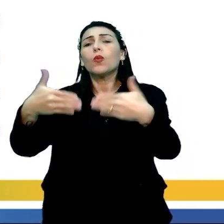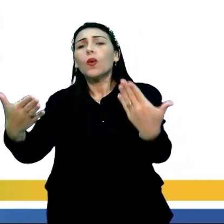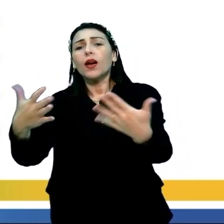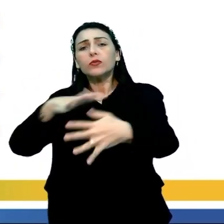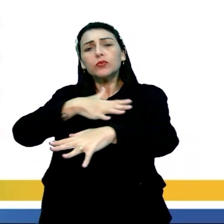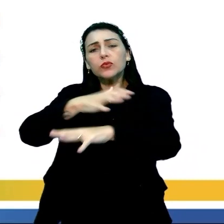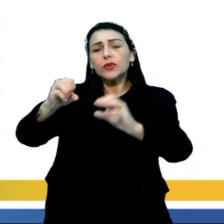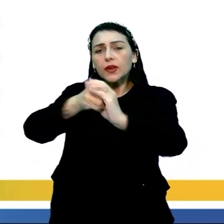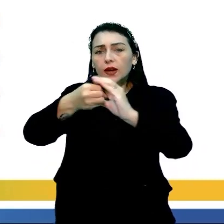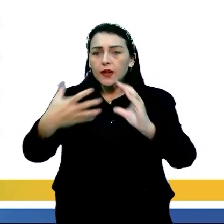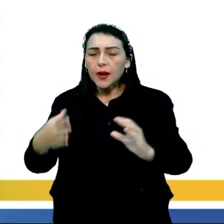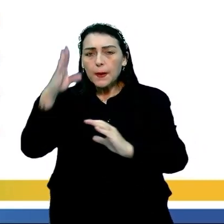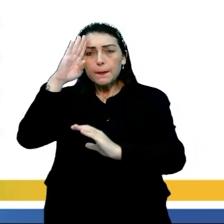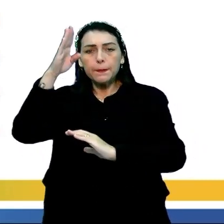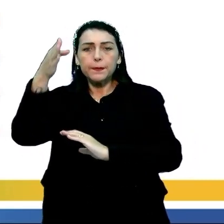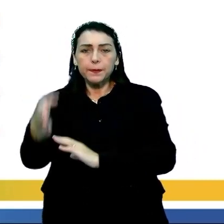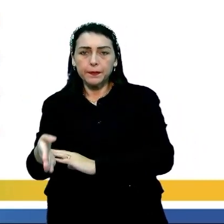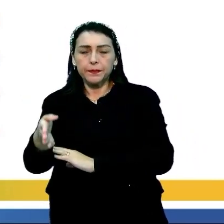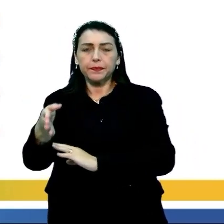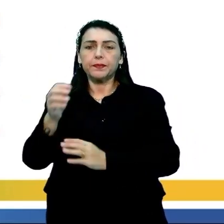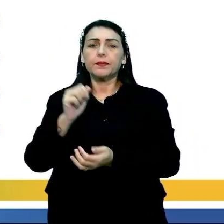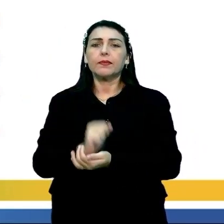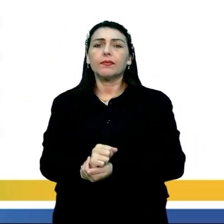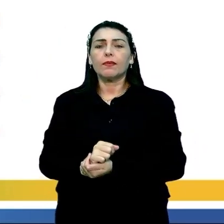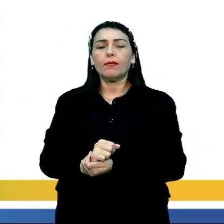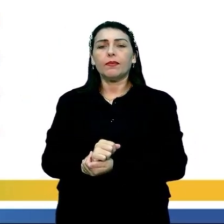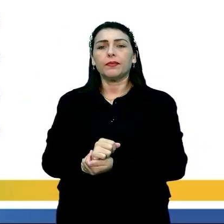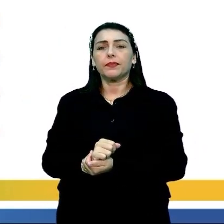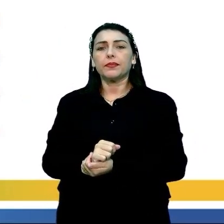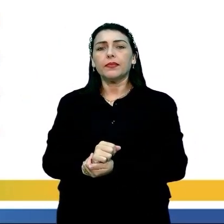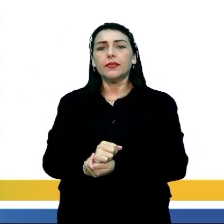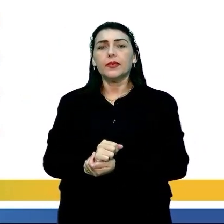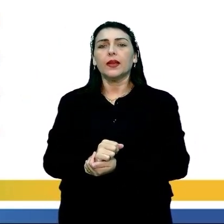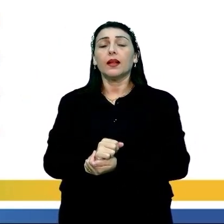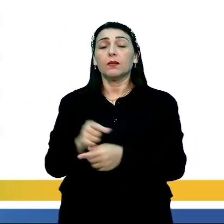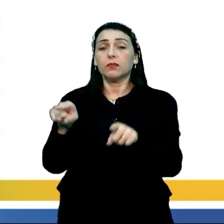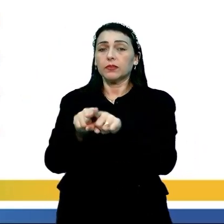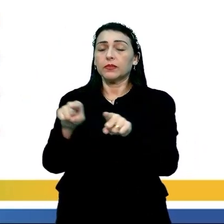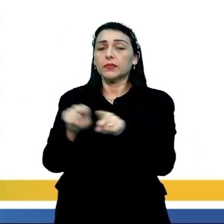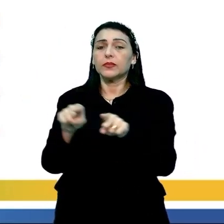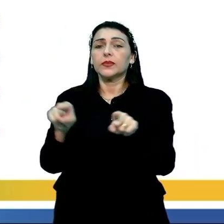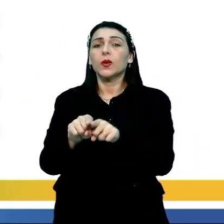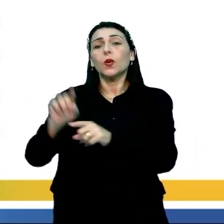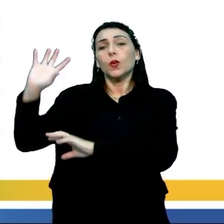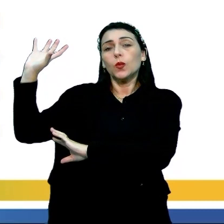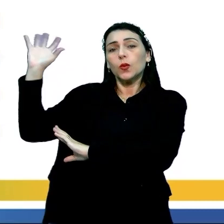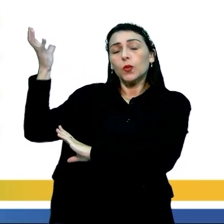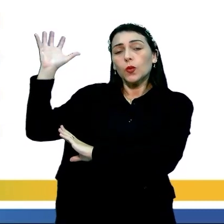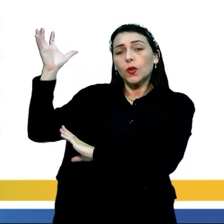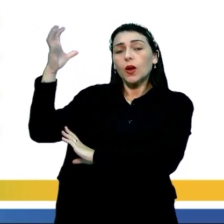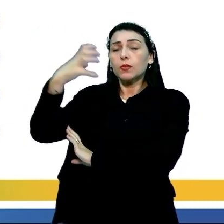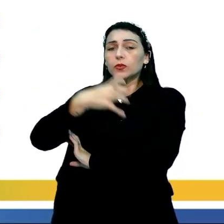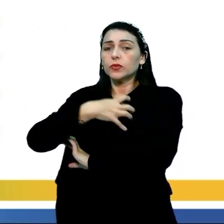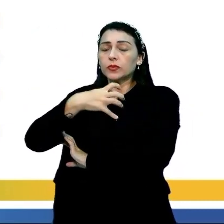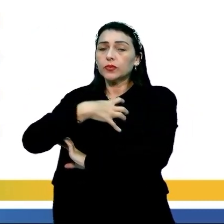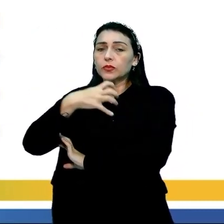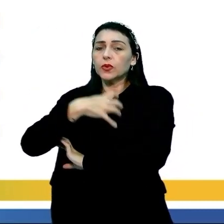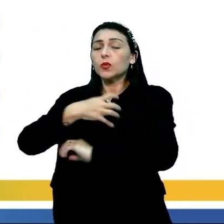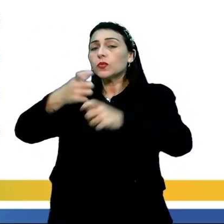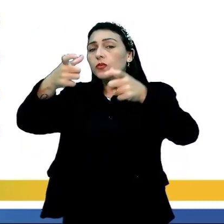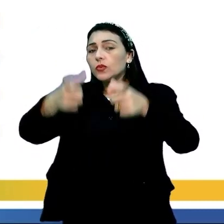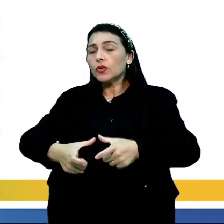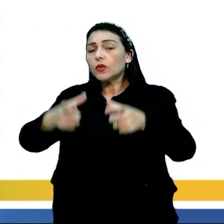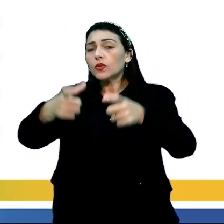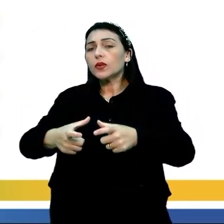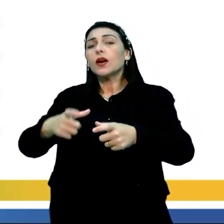aspectos físicos? Principalmente esses aspectos integrados aí o clima e a forma de um determinado